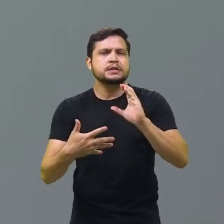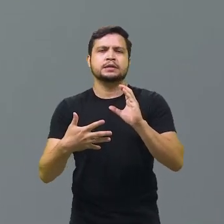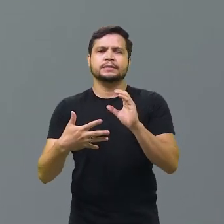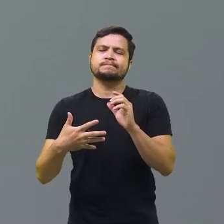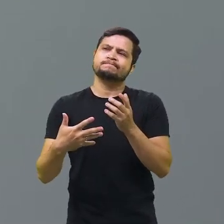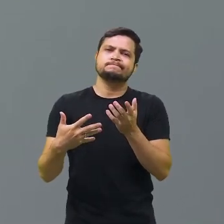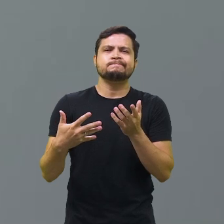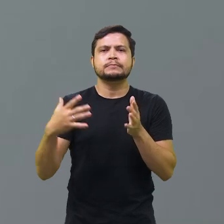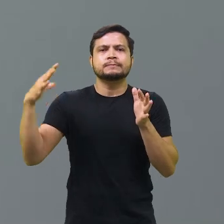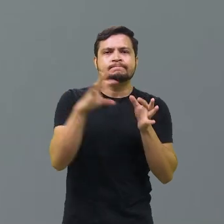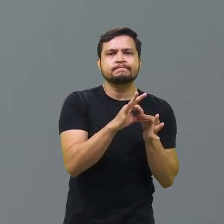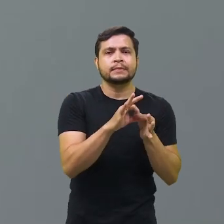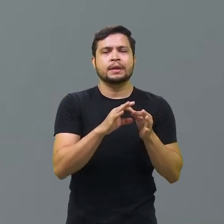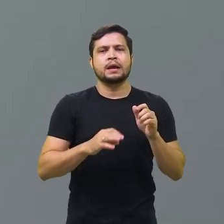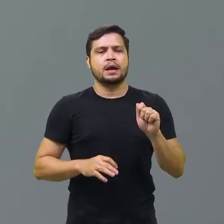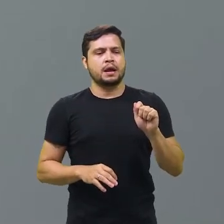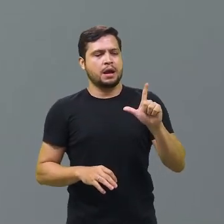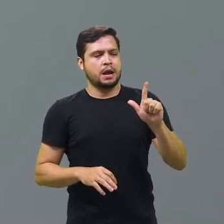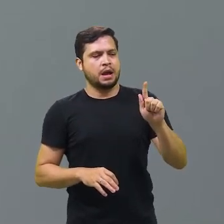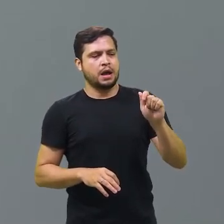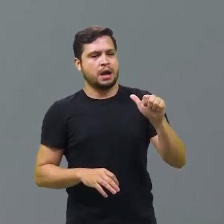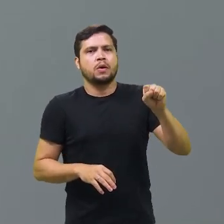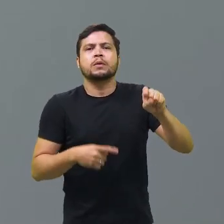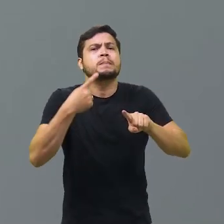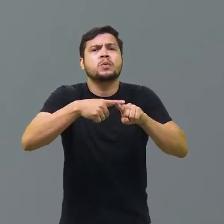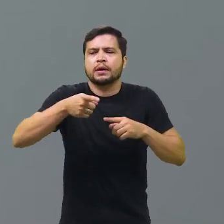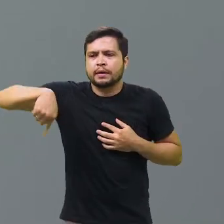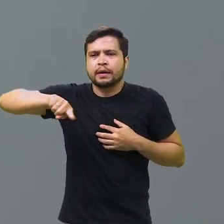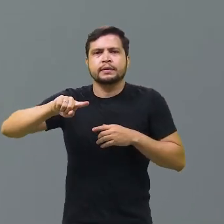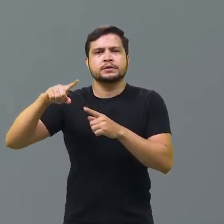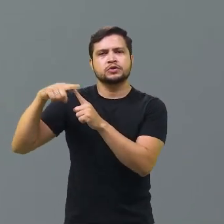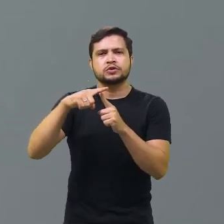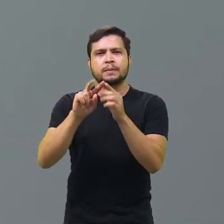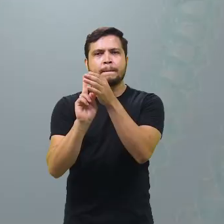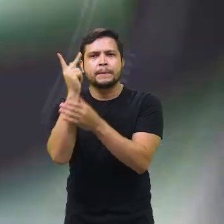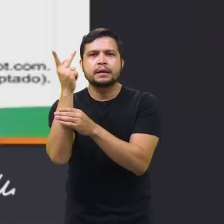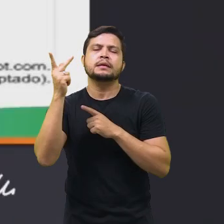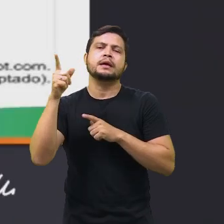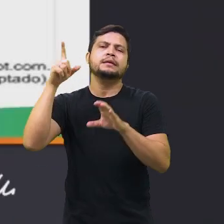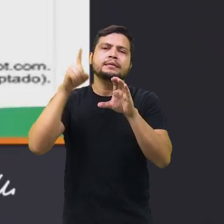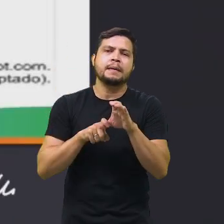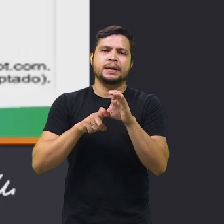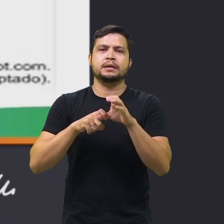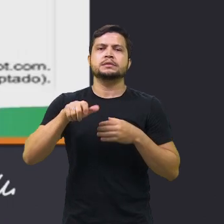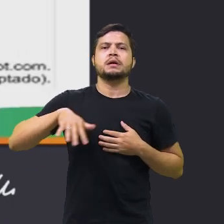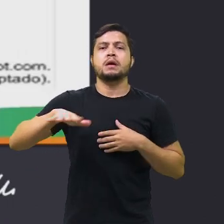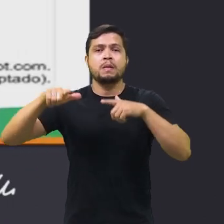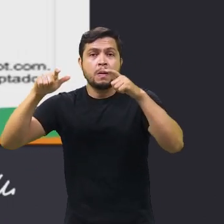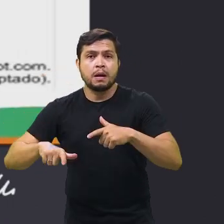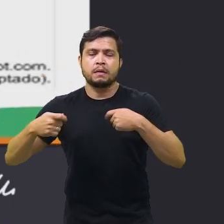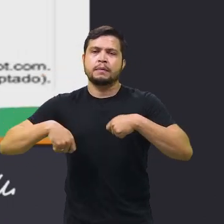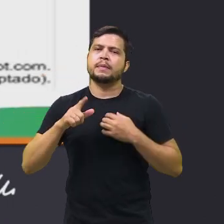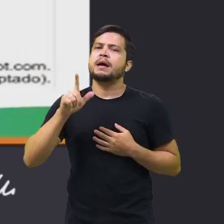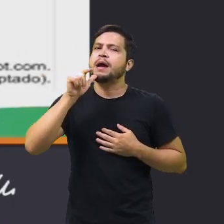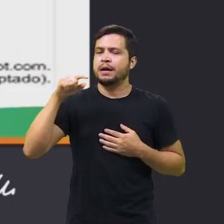muito próximas às algas, porque há uma dependência ainda do ambiente aquático. Posteriormente, a gente vai